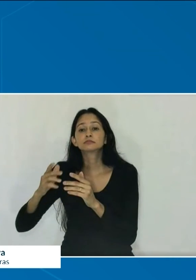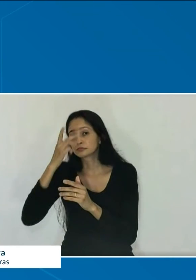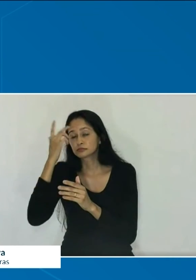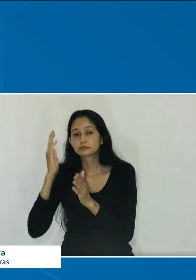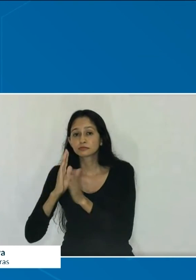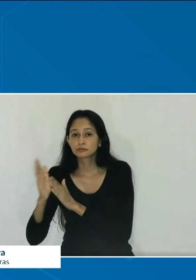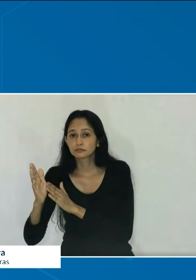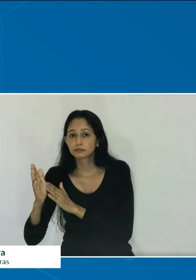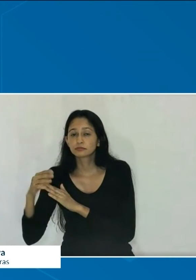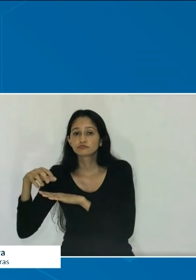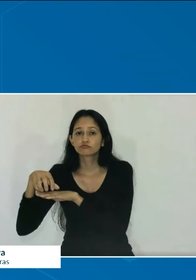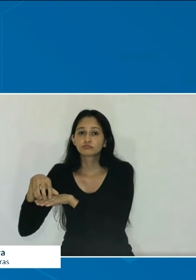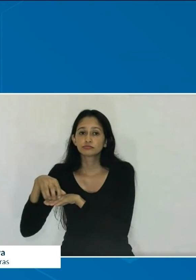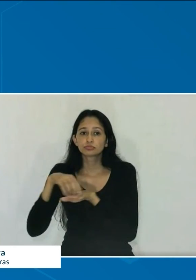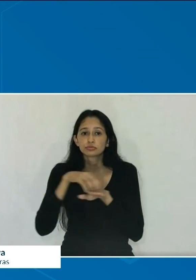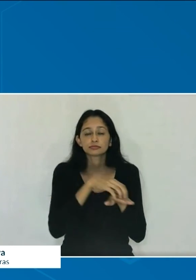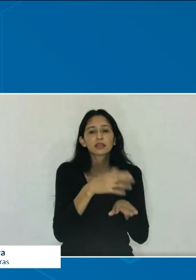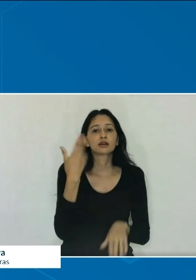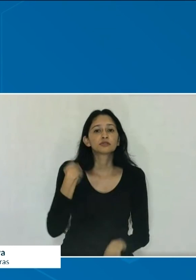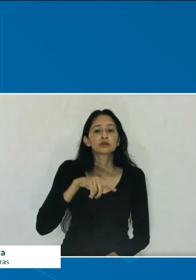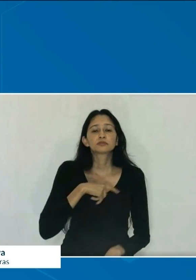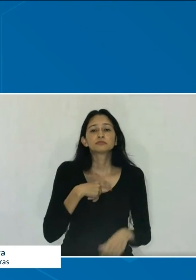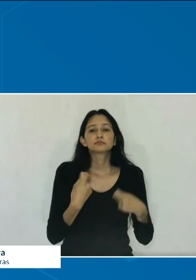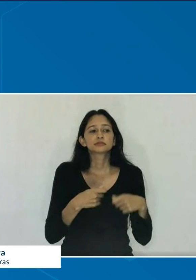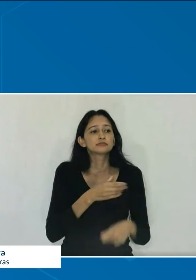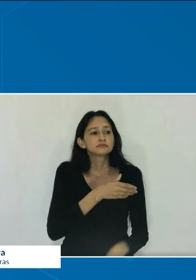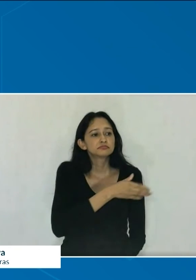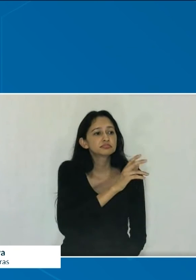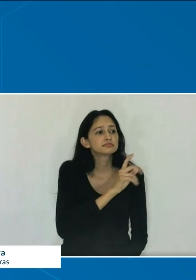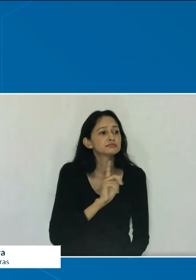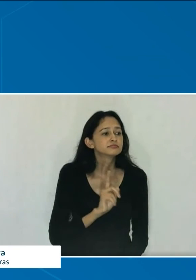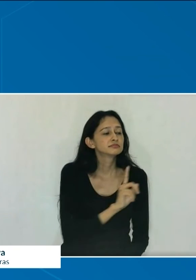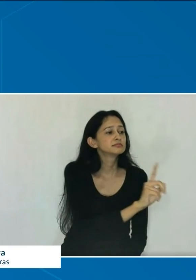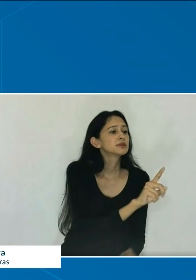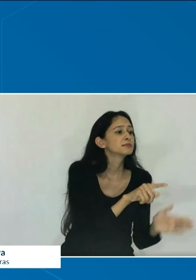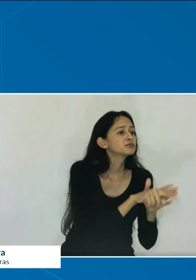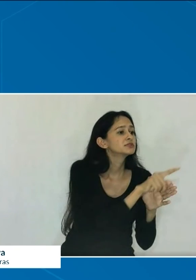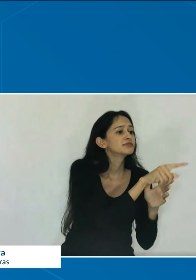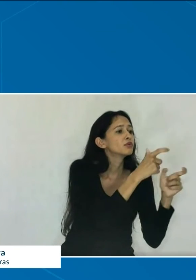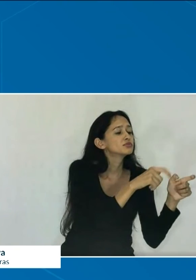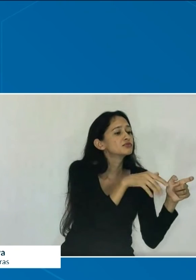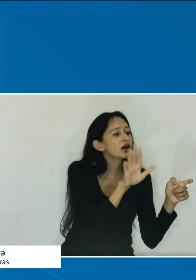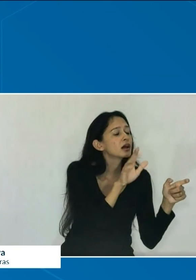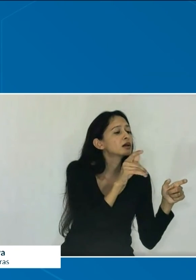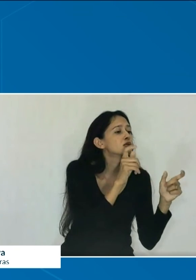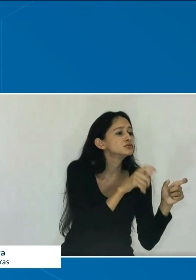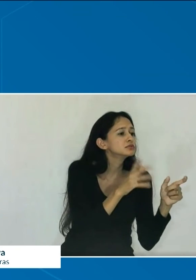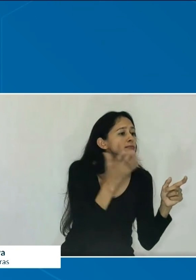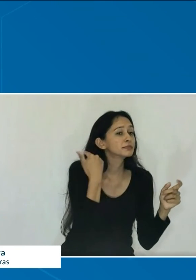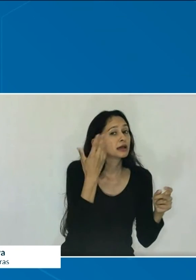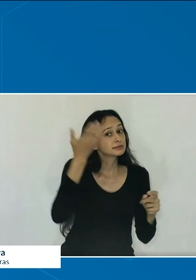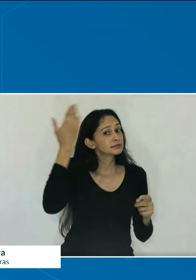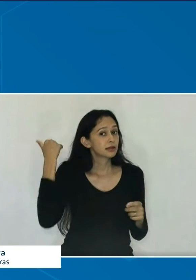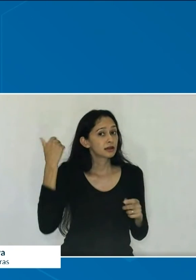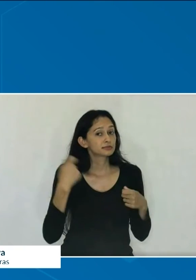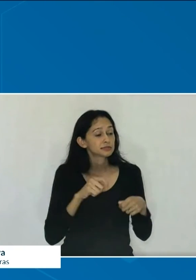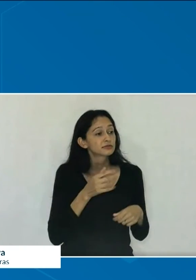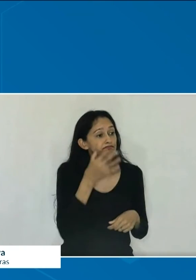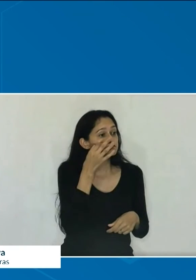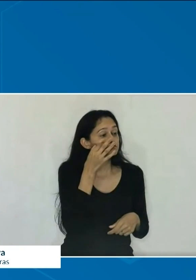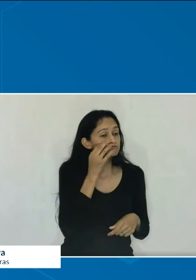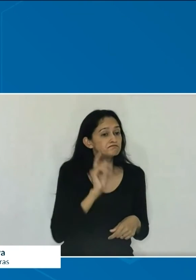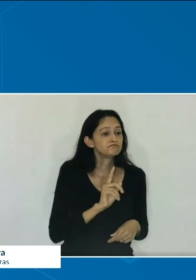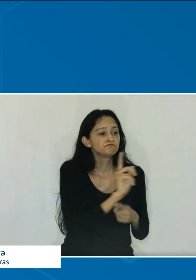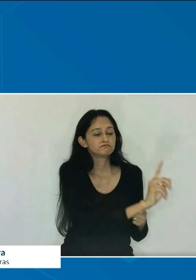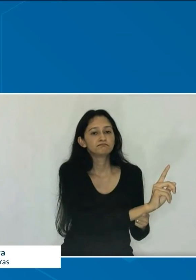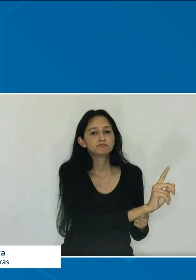a gente tinha que ir de porta em porta, perguntando para onde você vai, de onde você vai, com qual transporte você faz esse